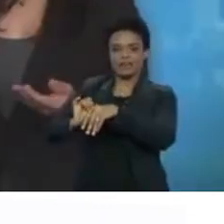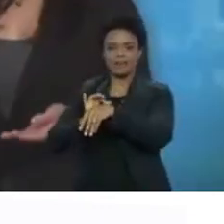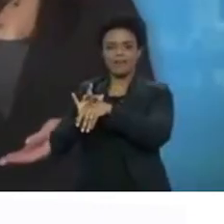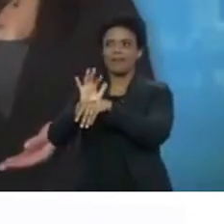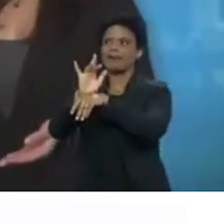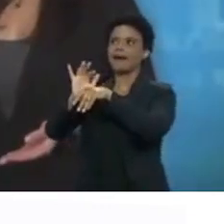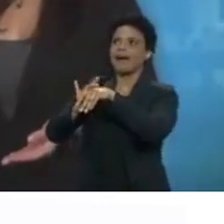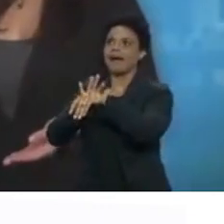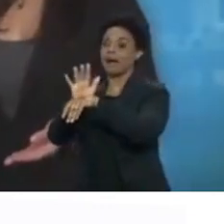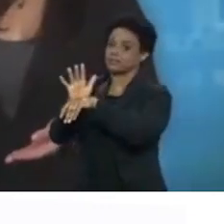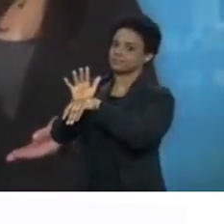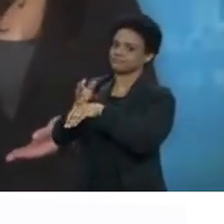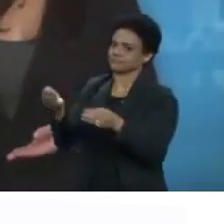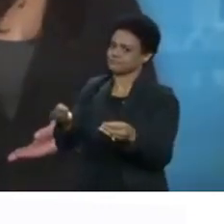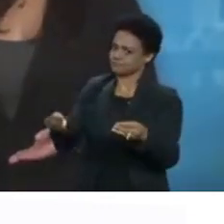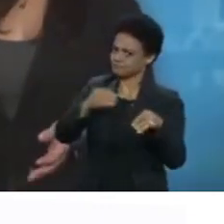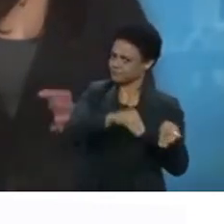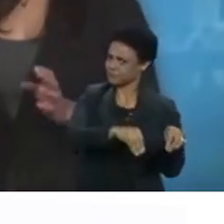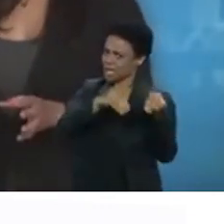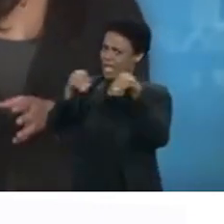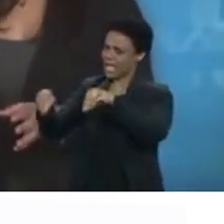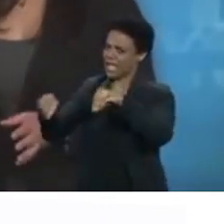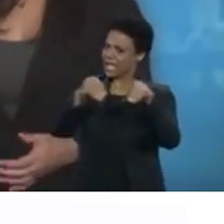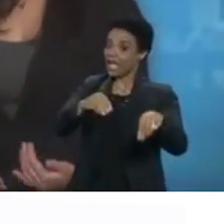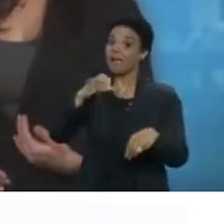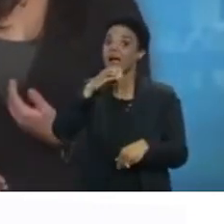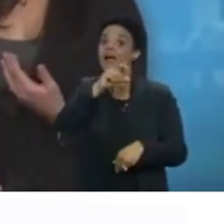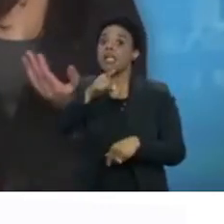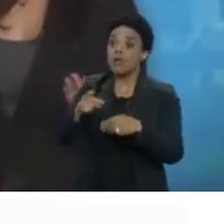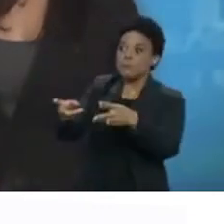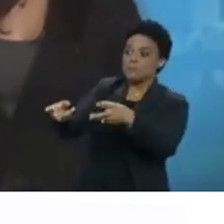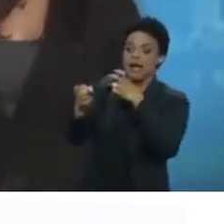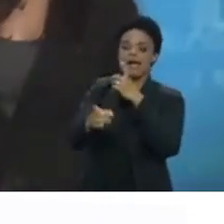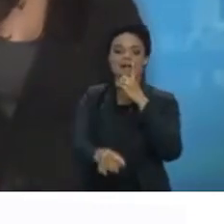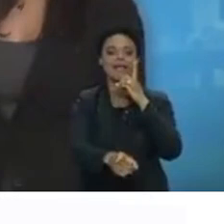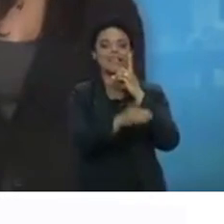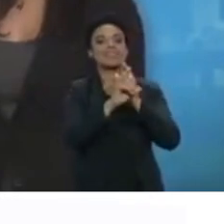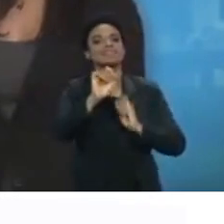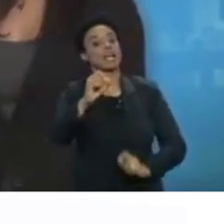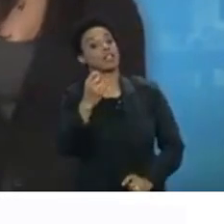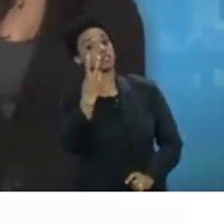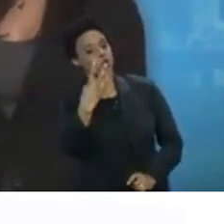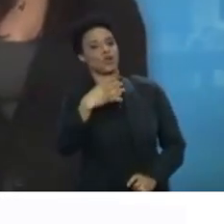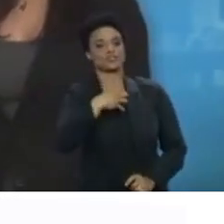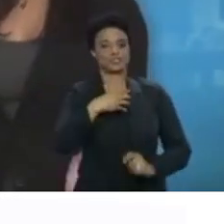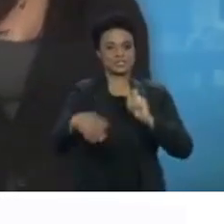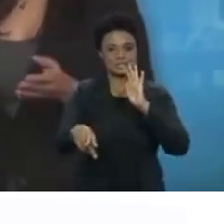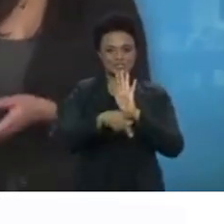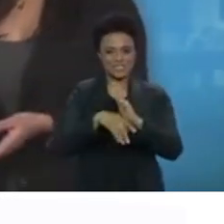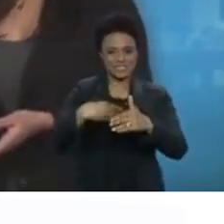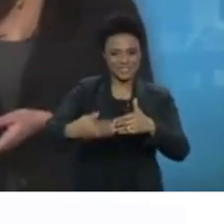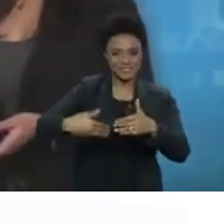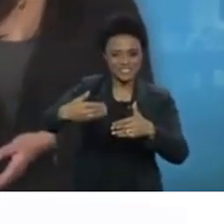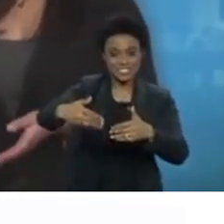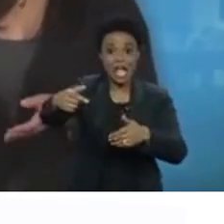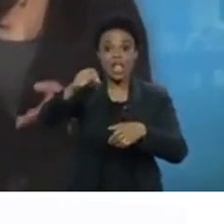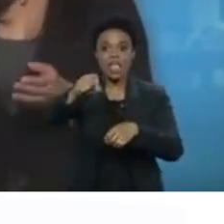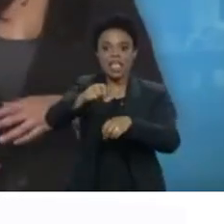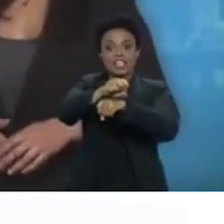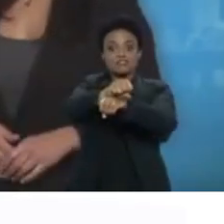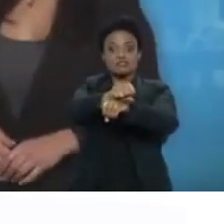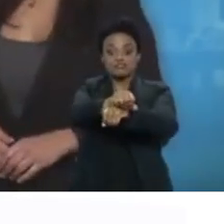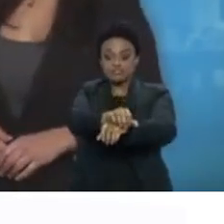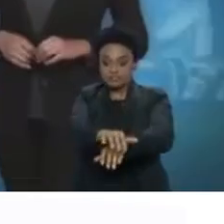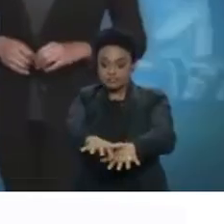Sobre a transferência de calor na convecção, eu descobri que existem 2 mecanismos envolvidos no processo: a difusão e